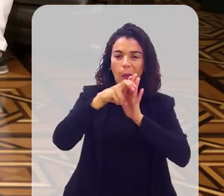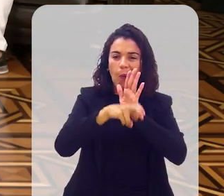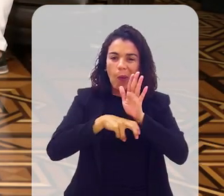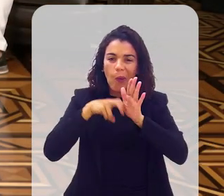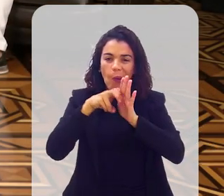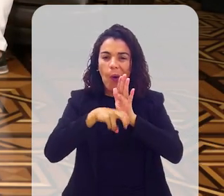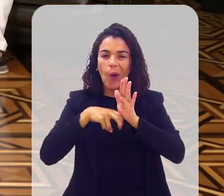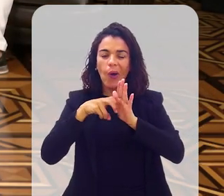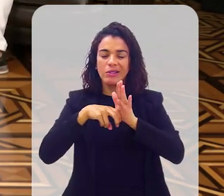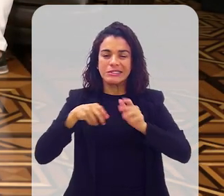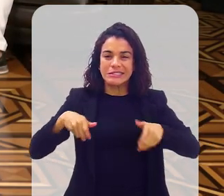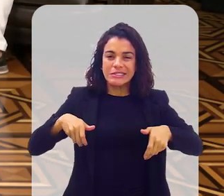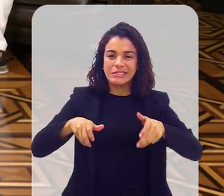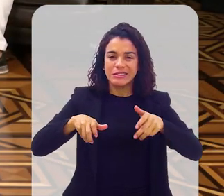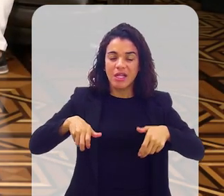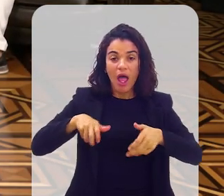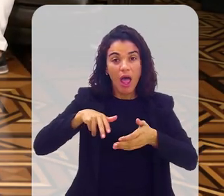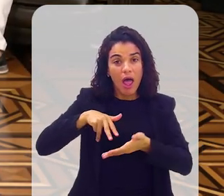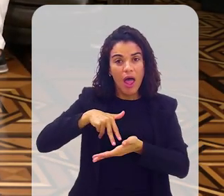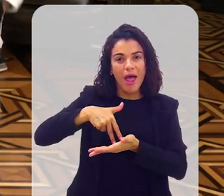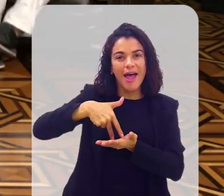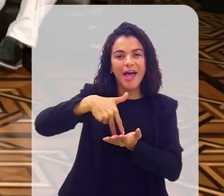o coxo anda,